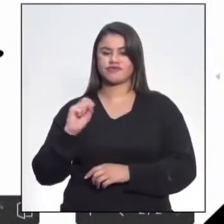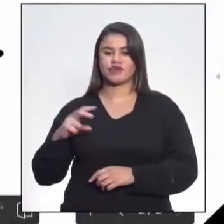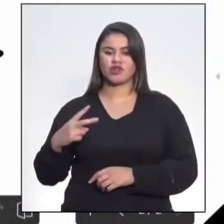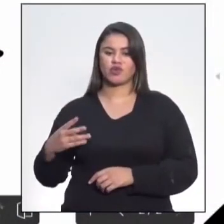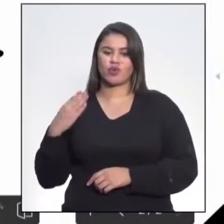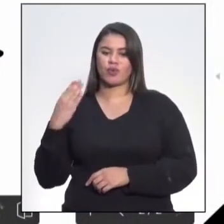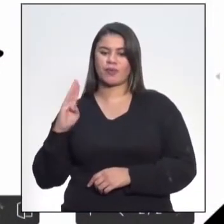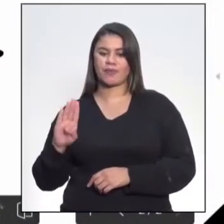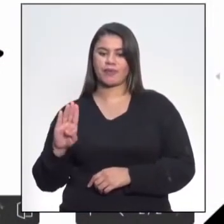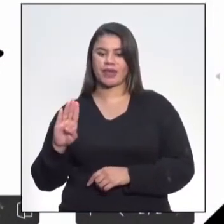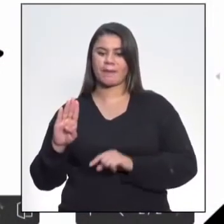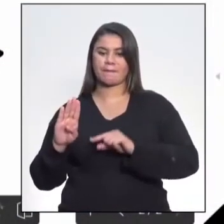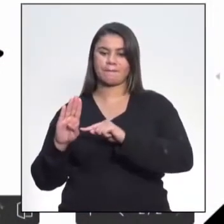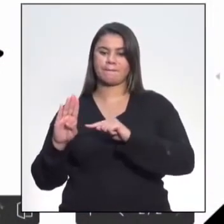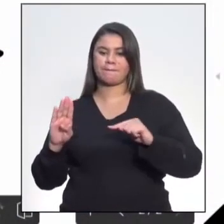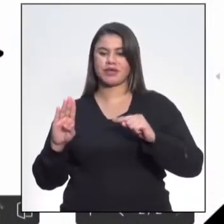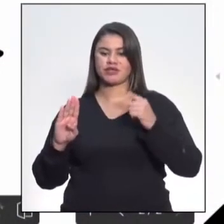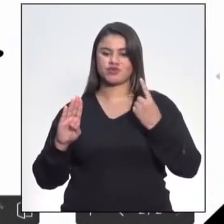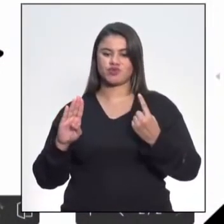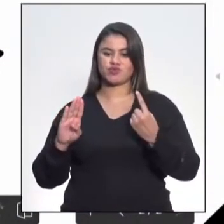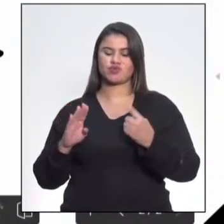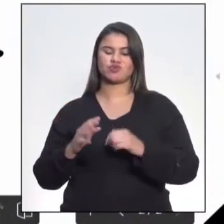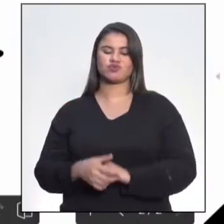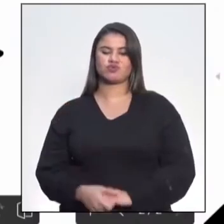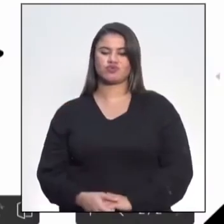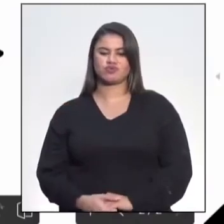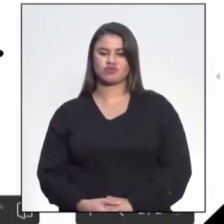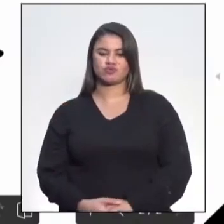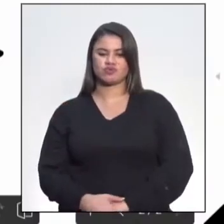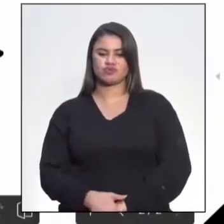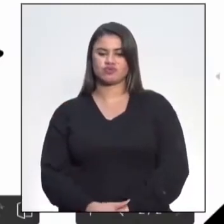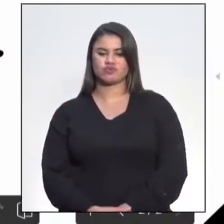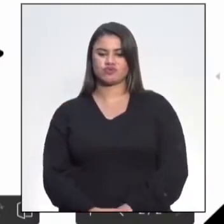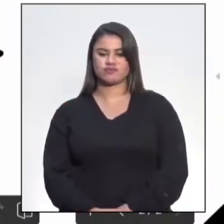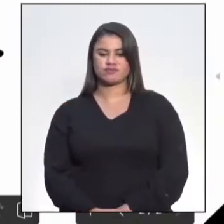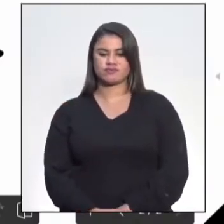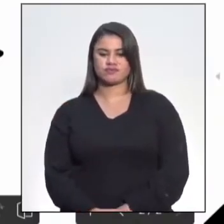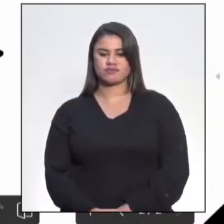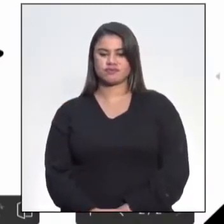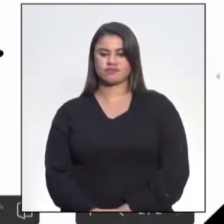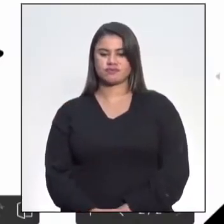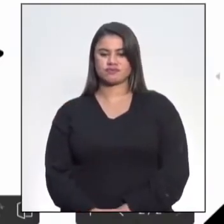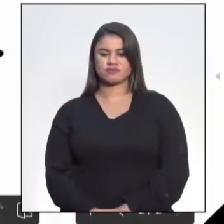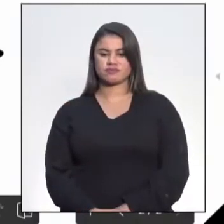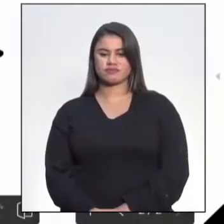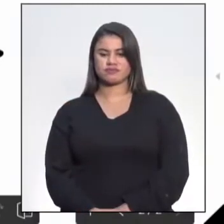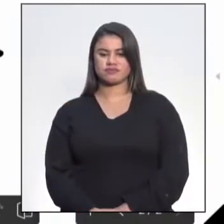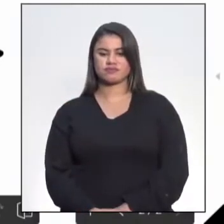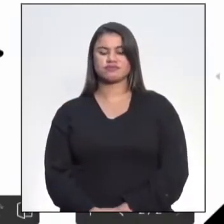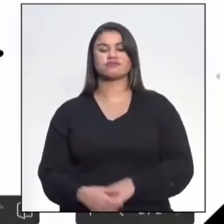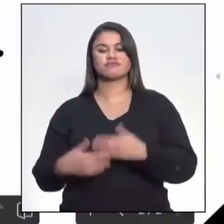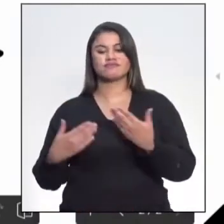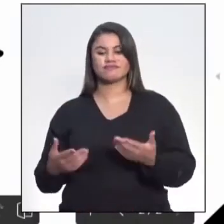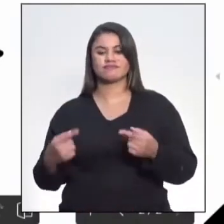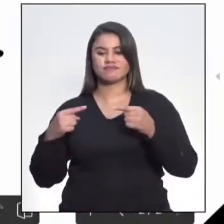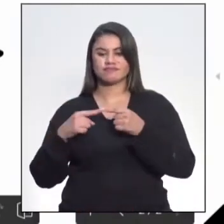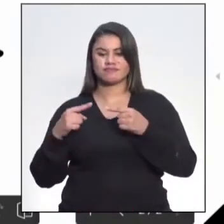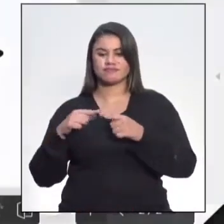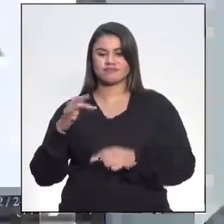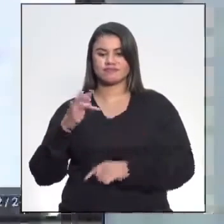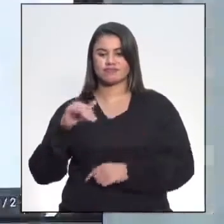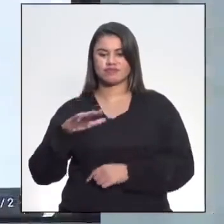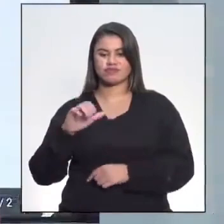no menos 1. No y igual a menos 1. Bom, essa foi a nossa